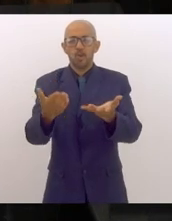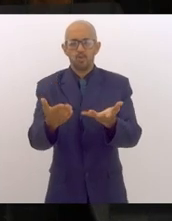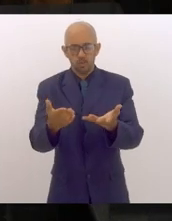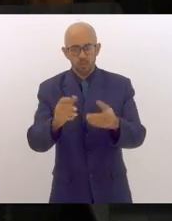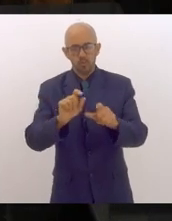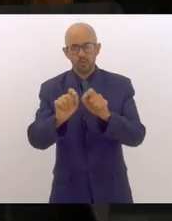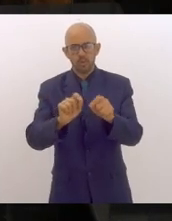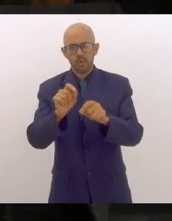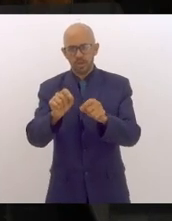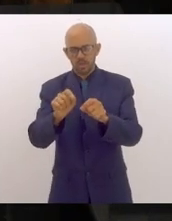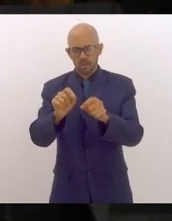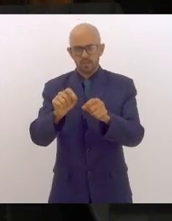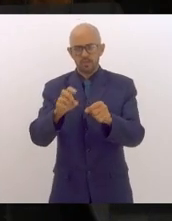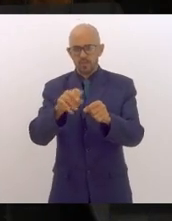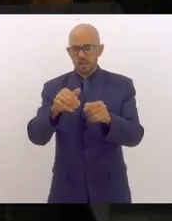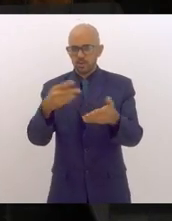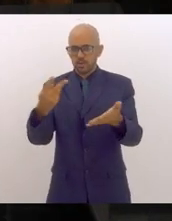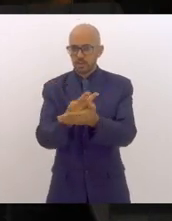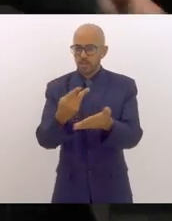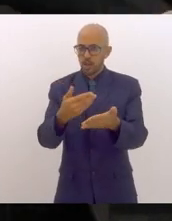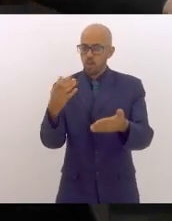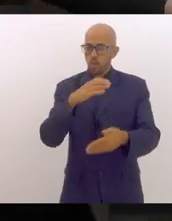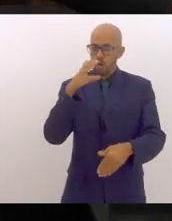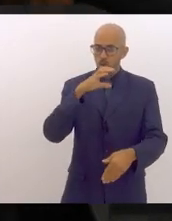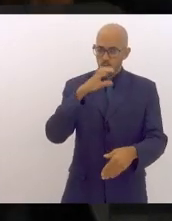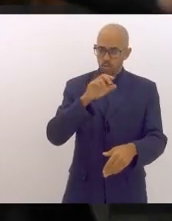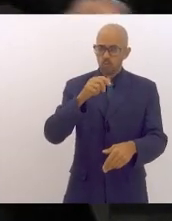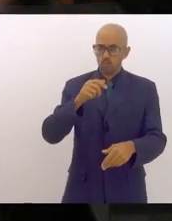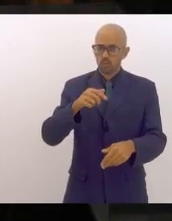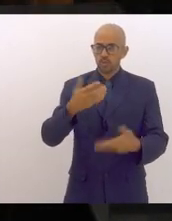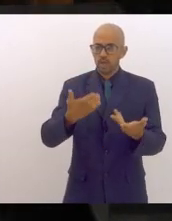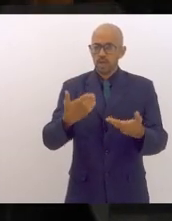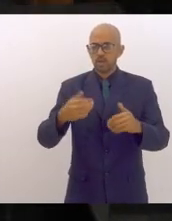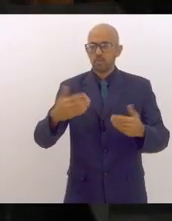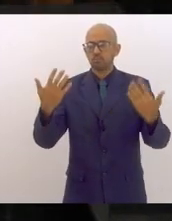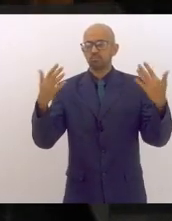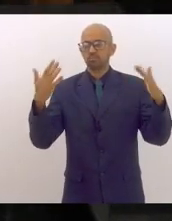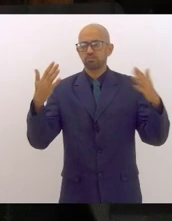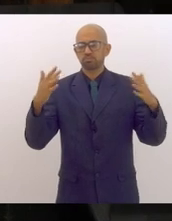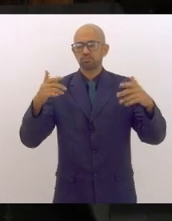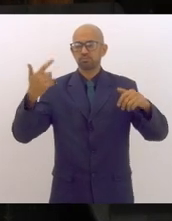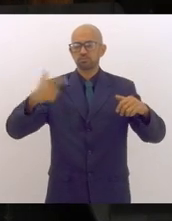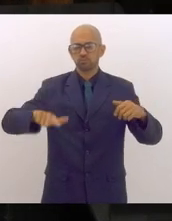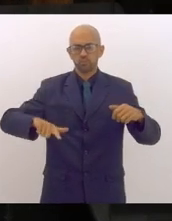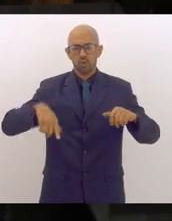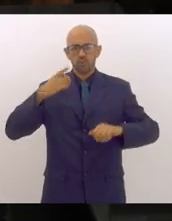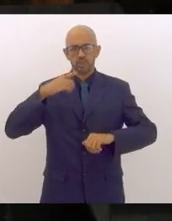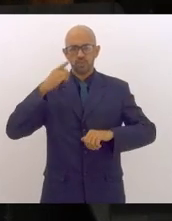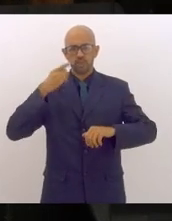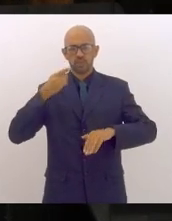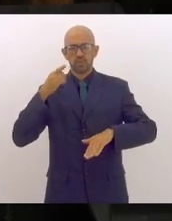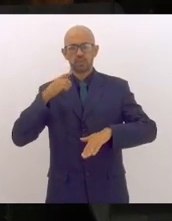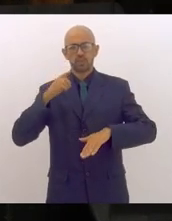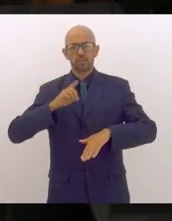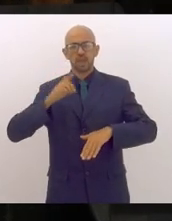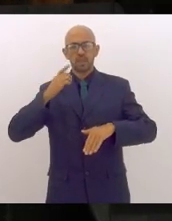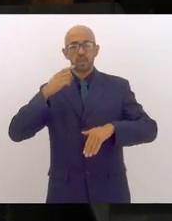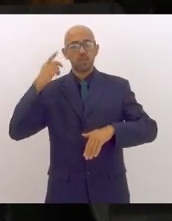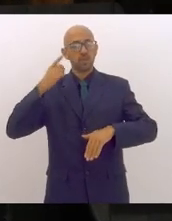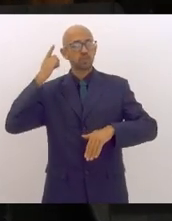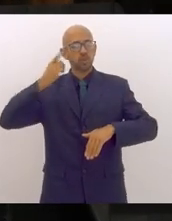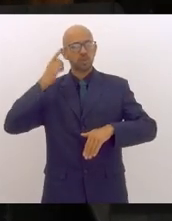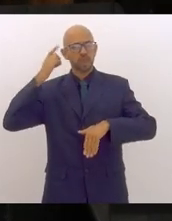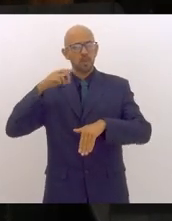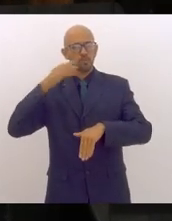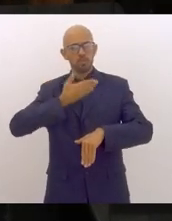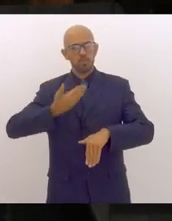prevista para acontecer em breve. Quero saudar, aliás, mais uma vez, a nossa Defensoria Pública Estadual, valorosíssima, que orgulho